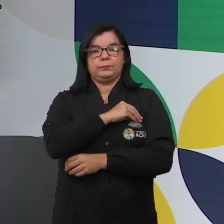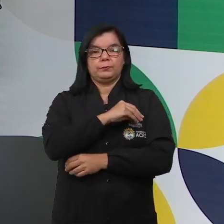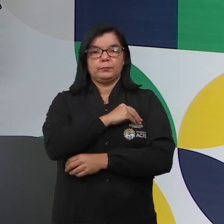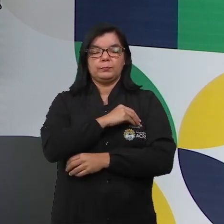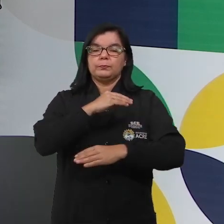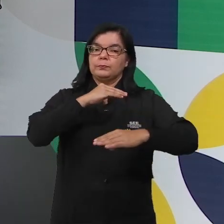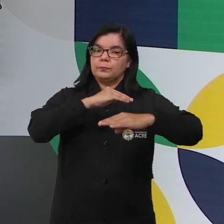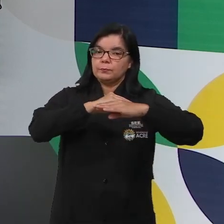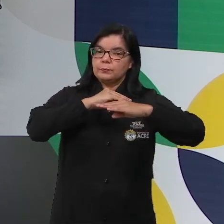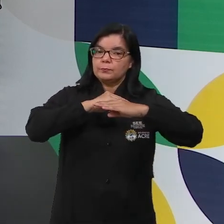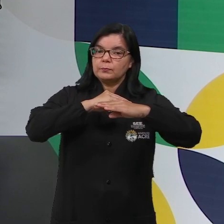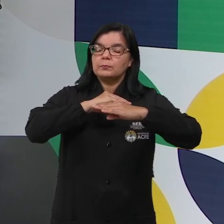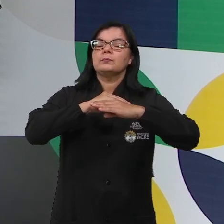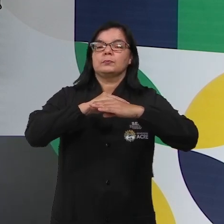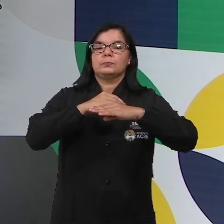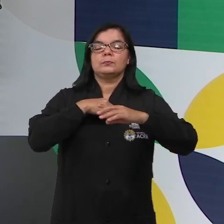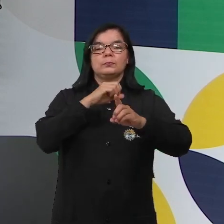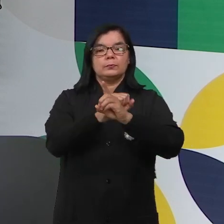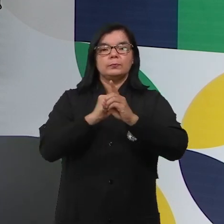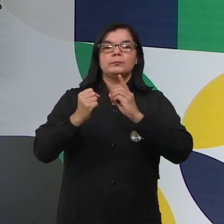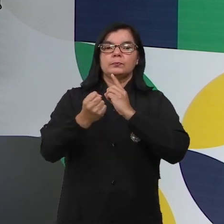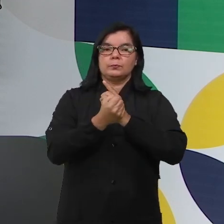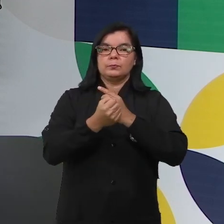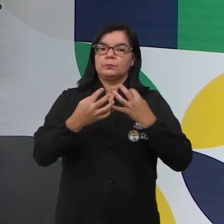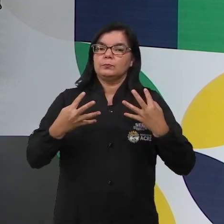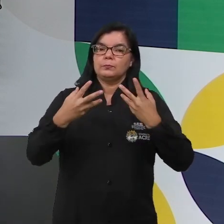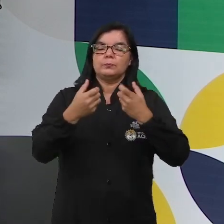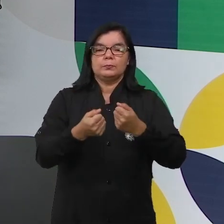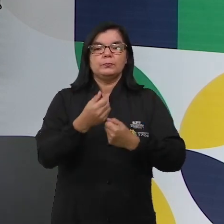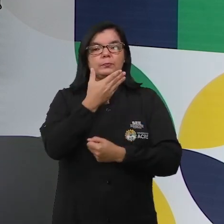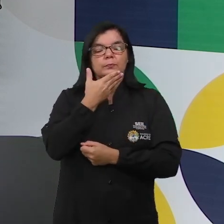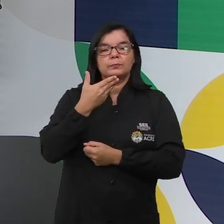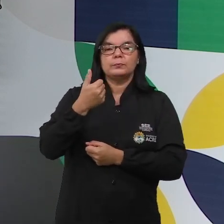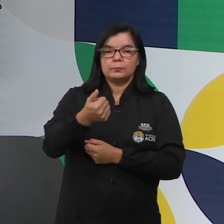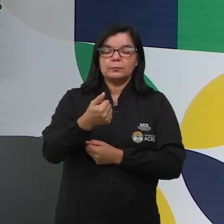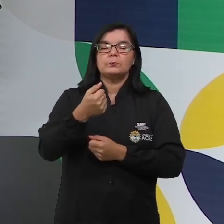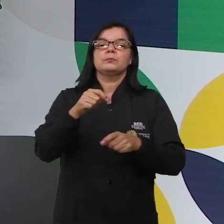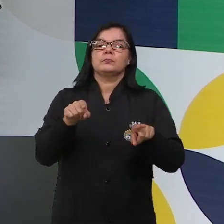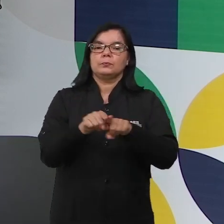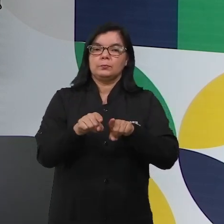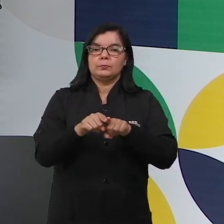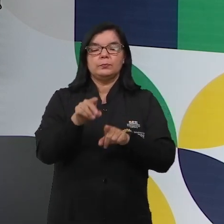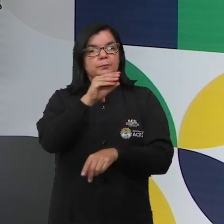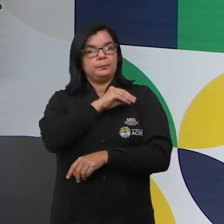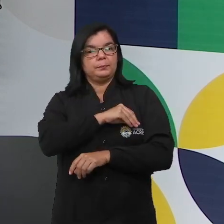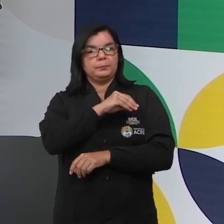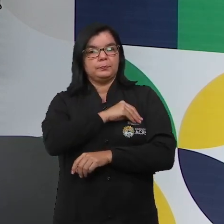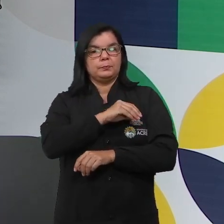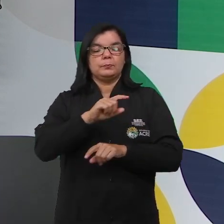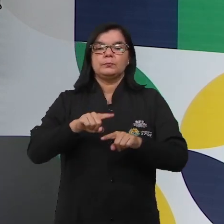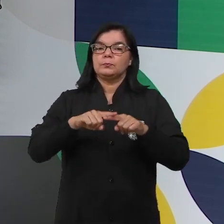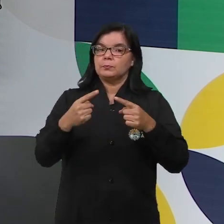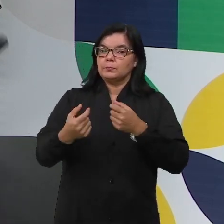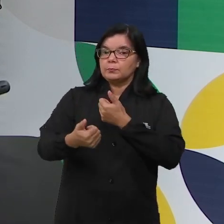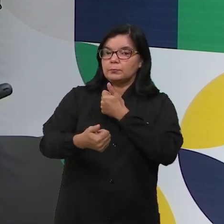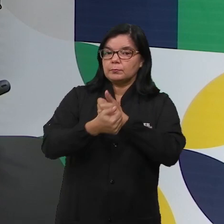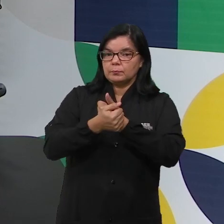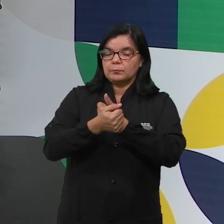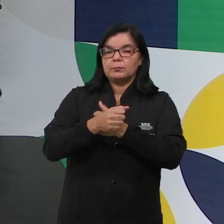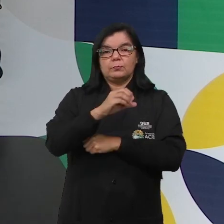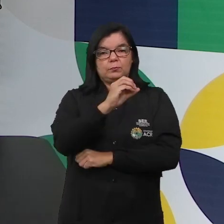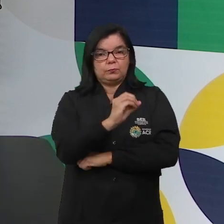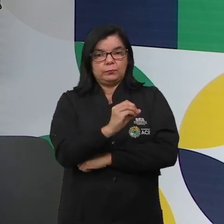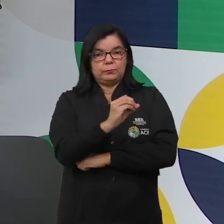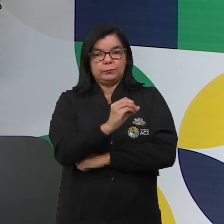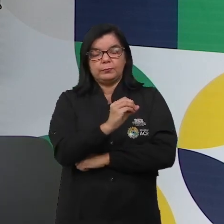ser aquela sociedade como um todo, melhor vai ser aplicado aí a renda. Quanto mais próximo de